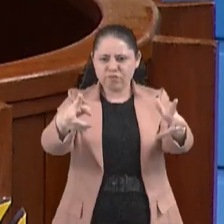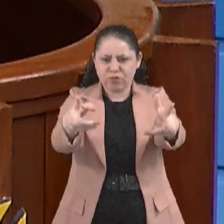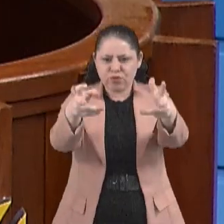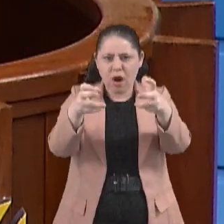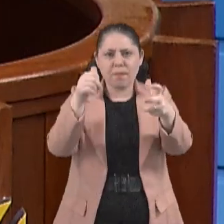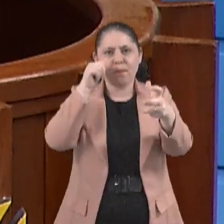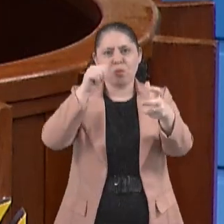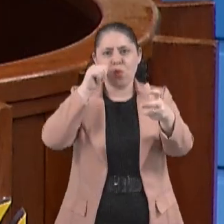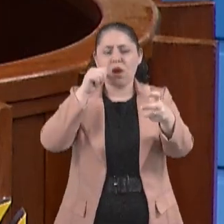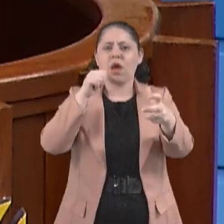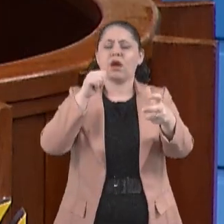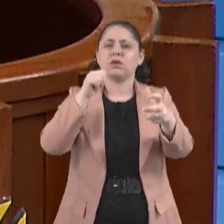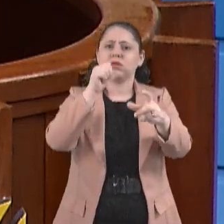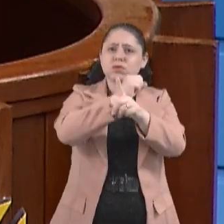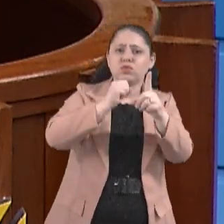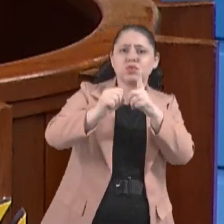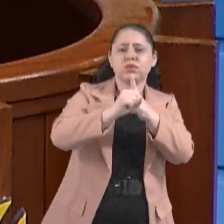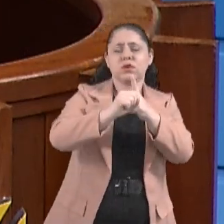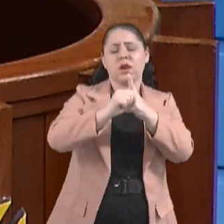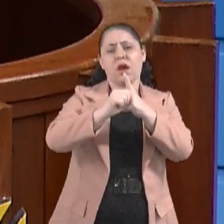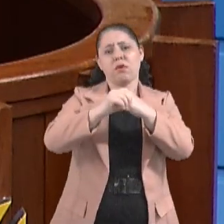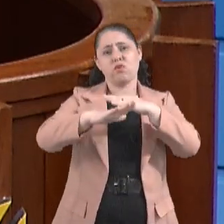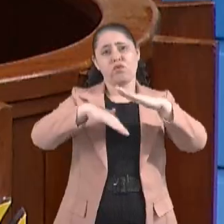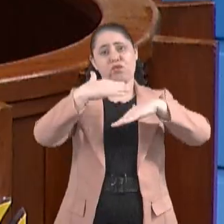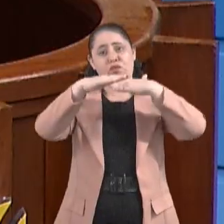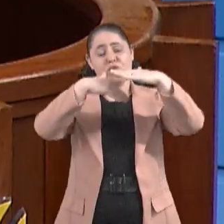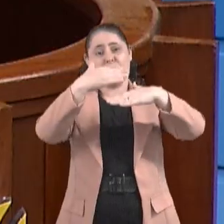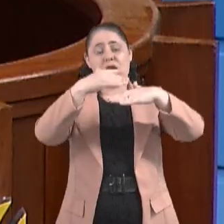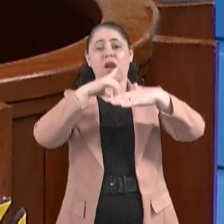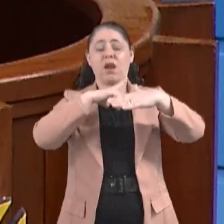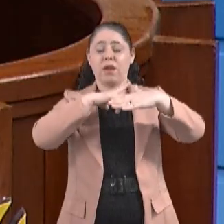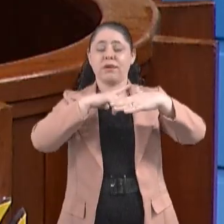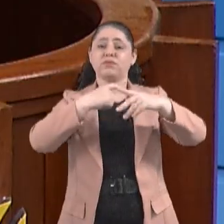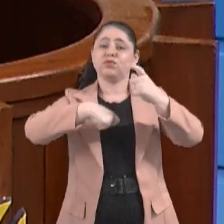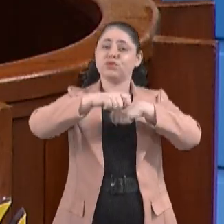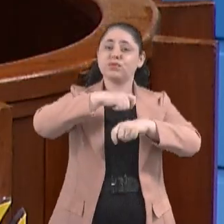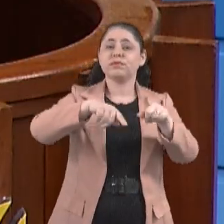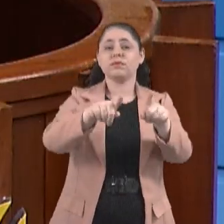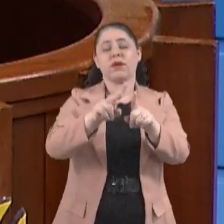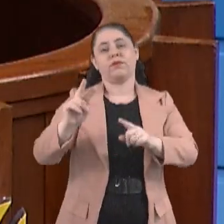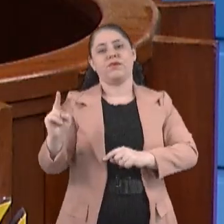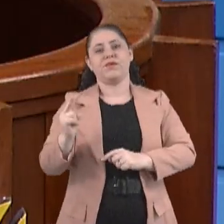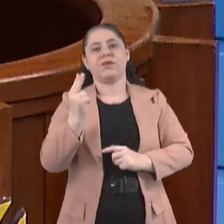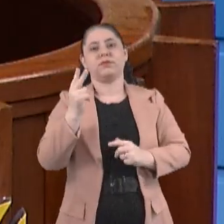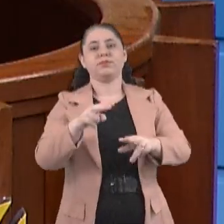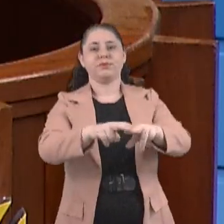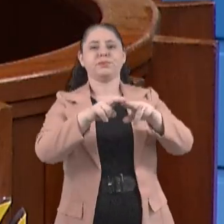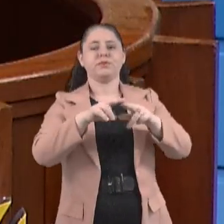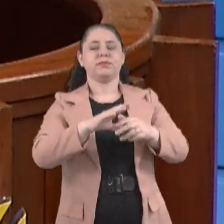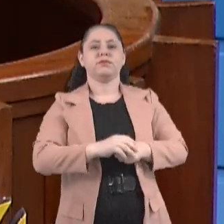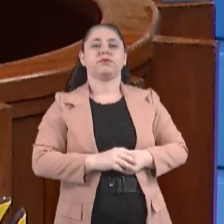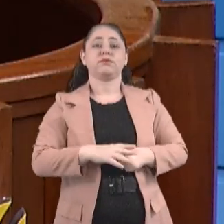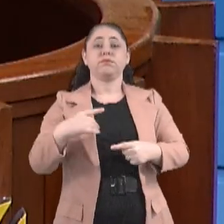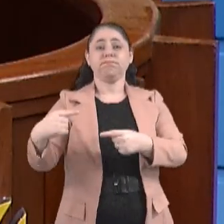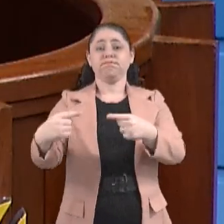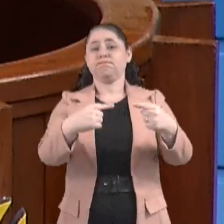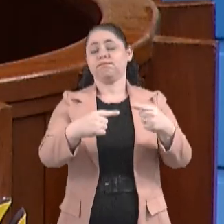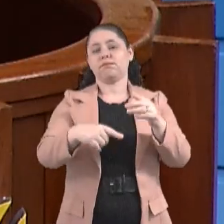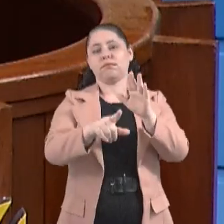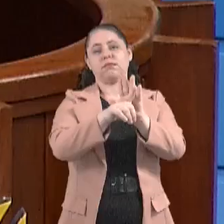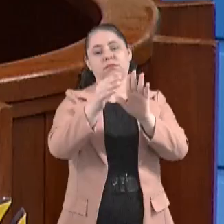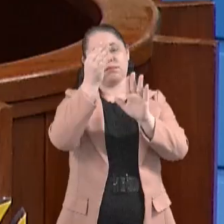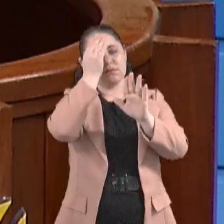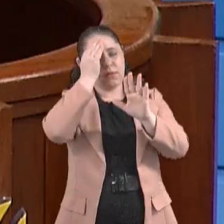num processo da sociedade, a importância das mulheres e a valorização das mulheres. Portanto, debater a Lei Maria da